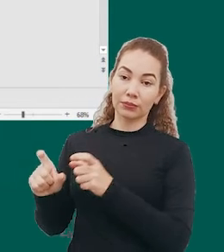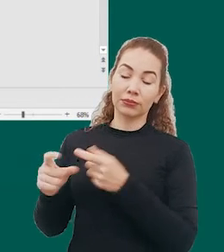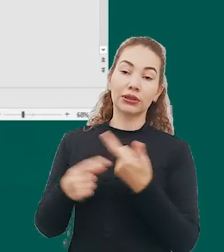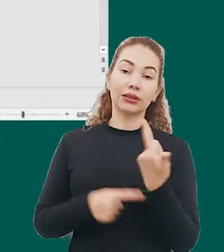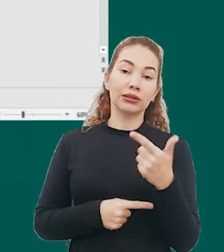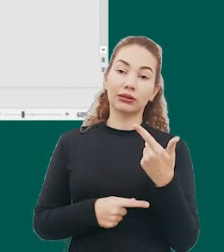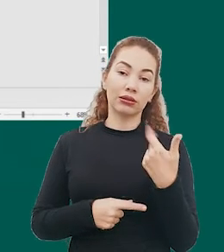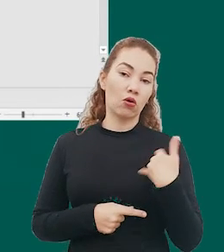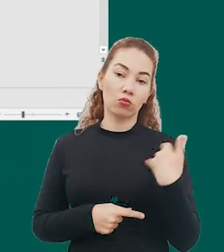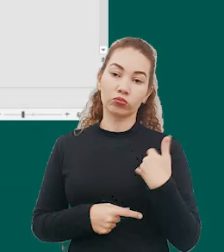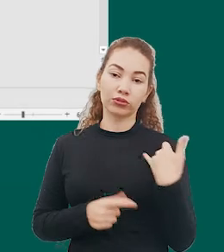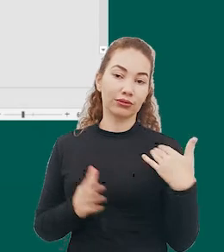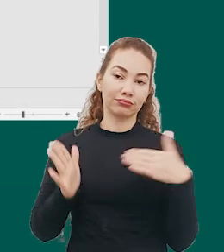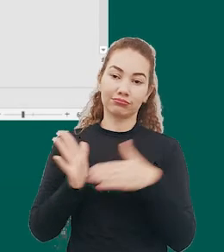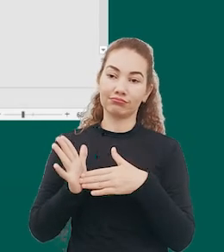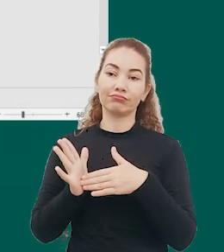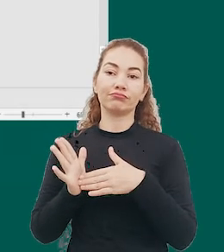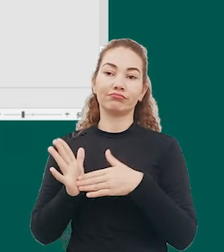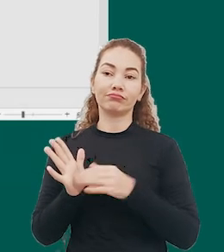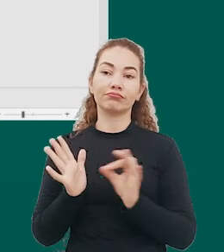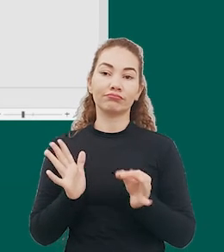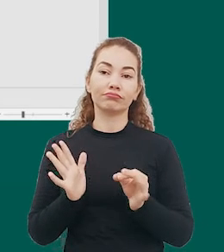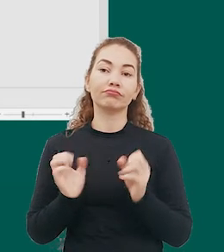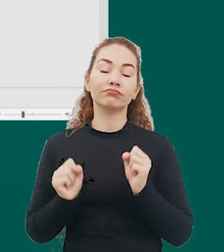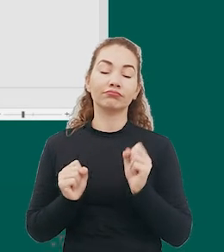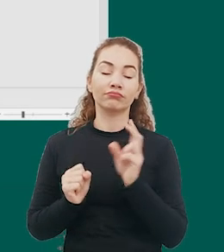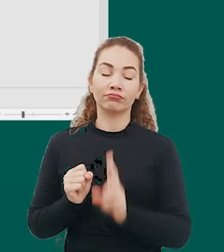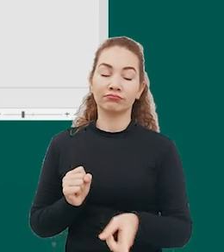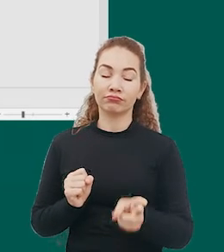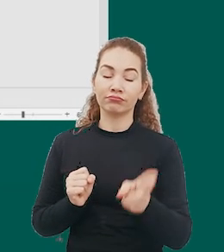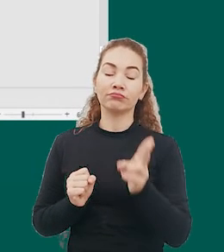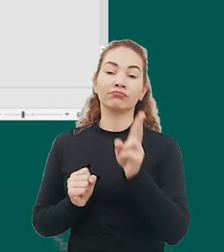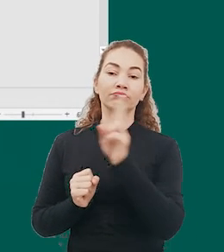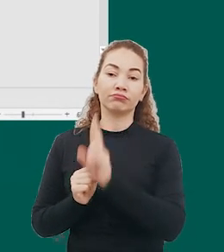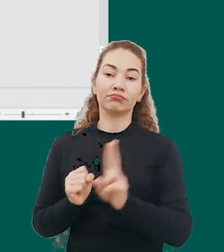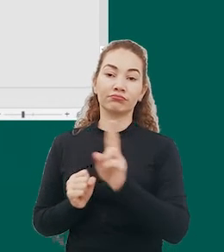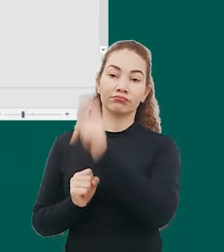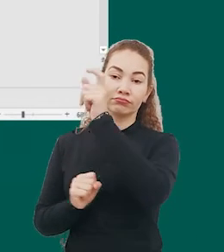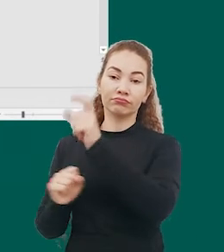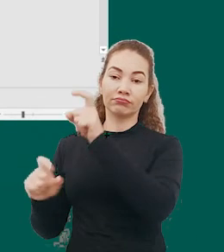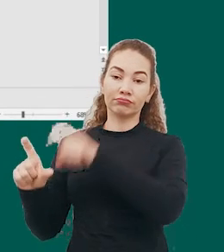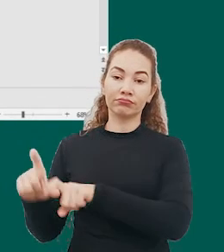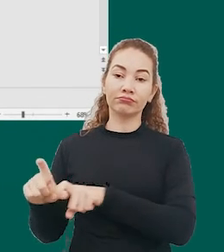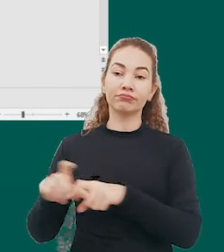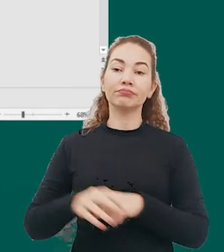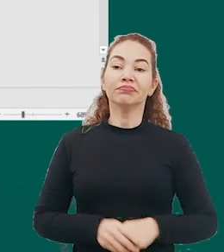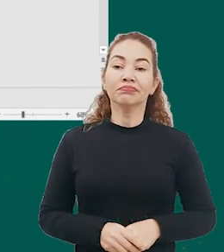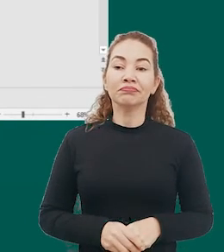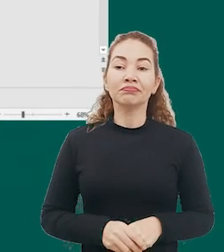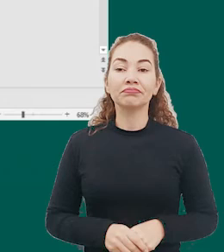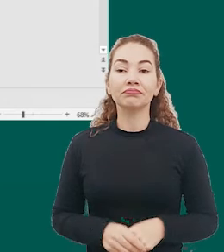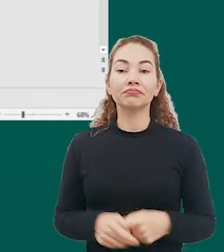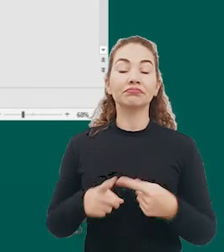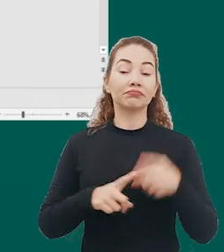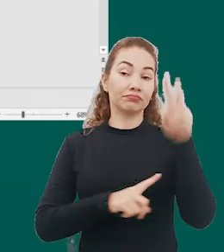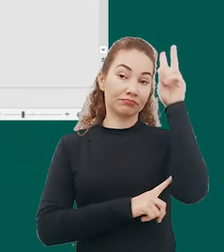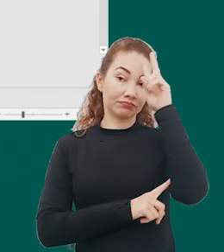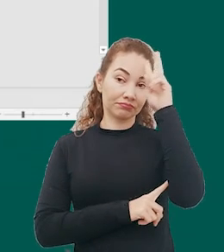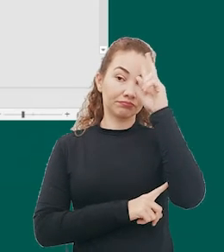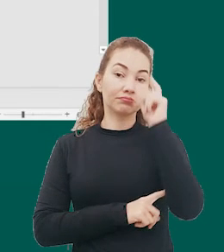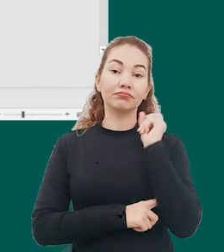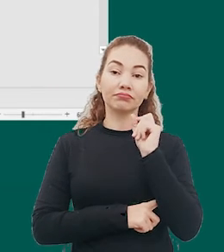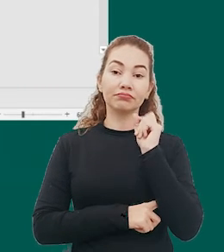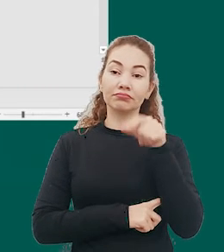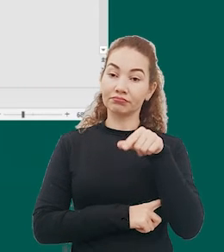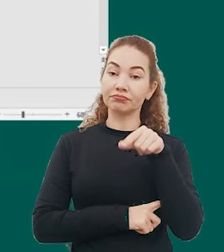tem idade limite, certo? Você pode sempre estar tendo ele como dependente. Mas lembre-se